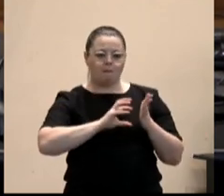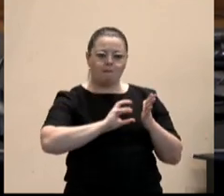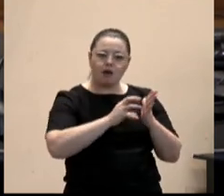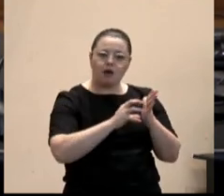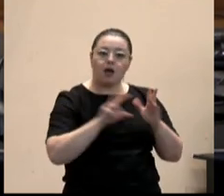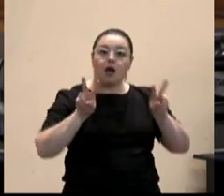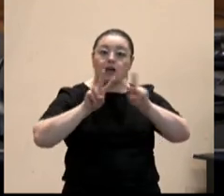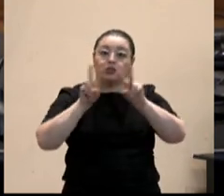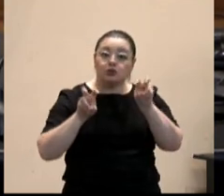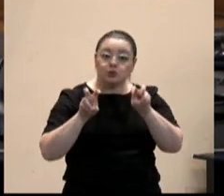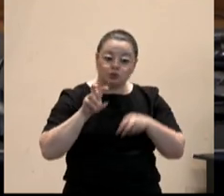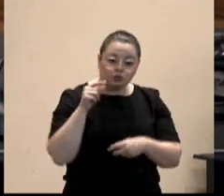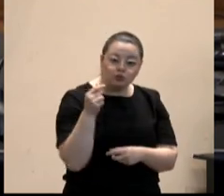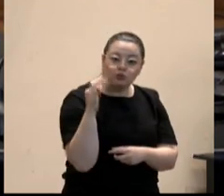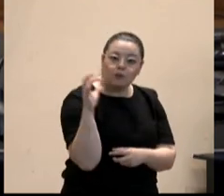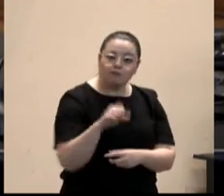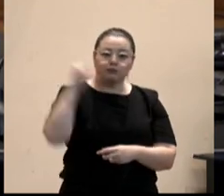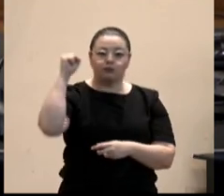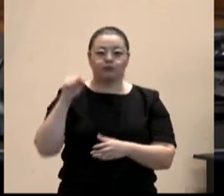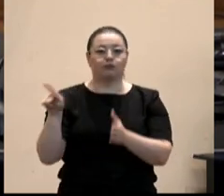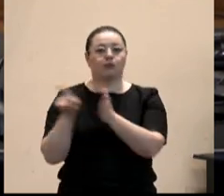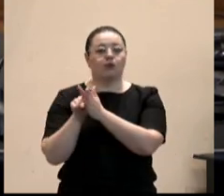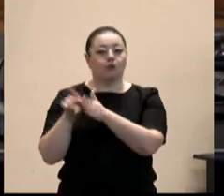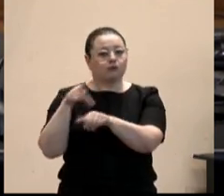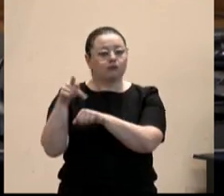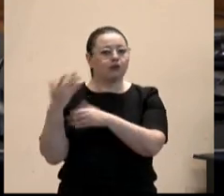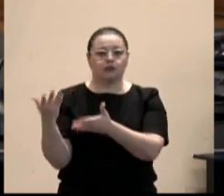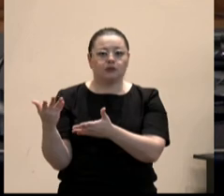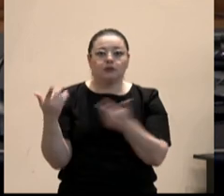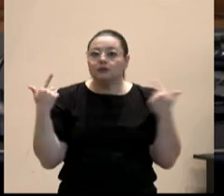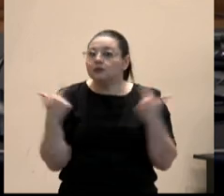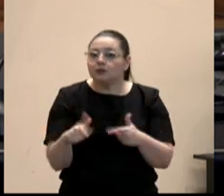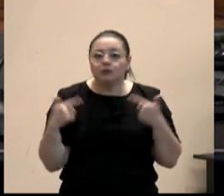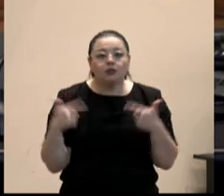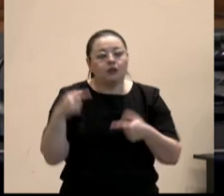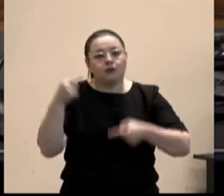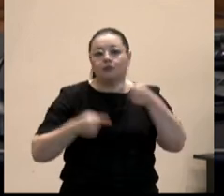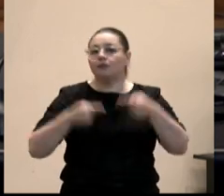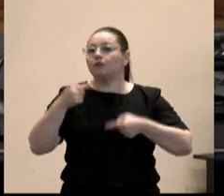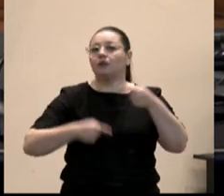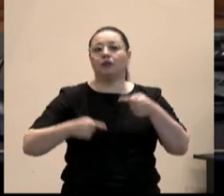do Estado brasileiro, não tem política